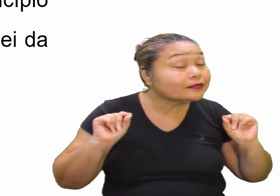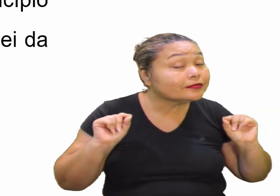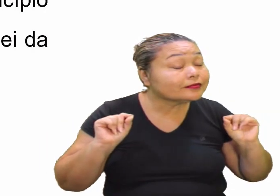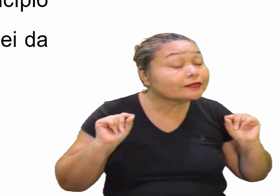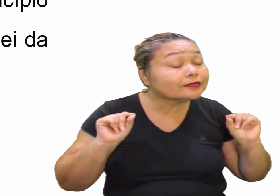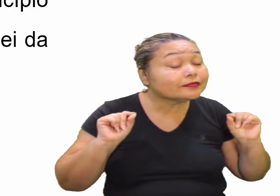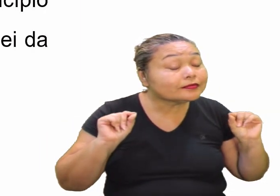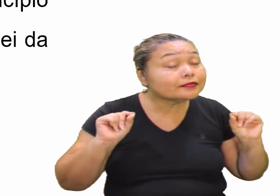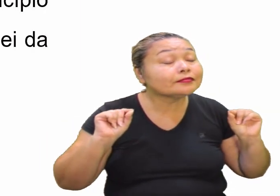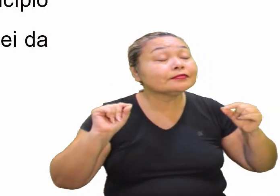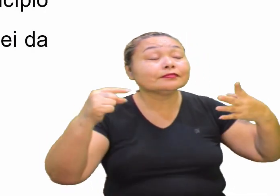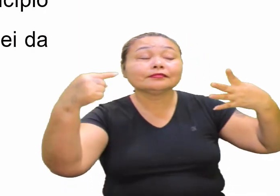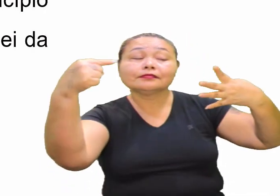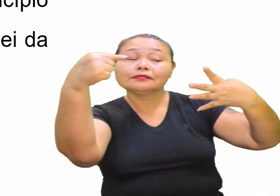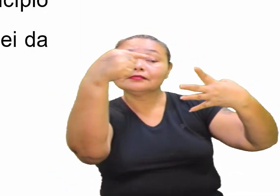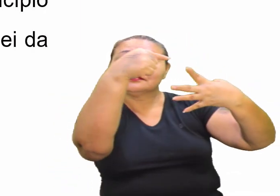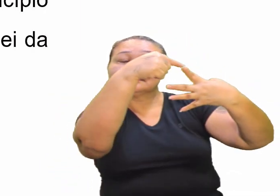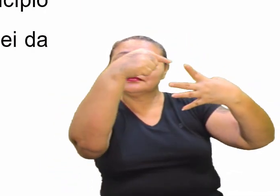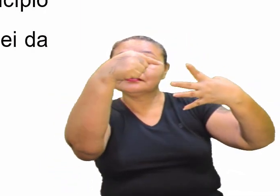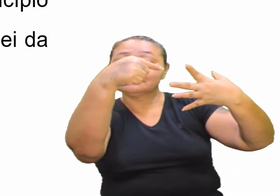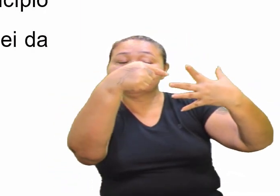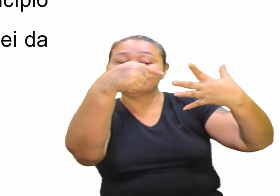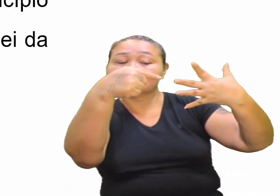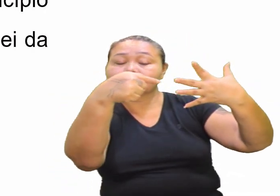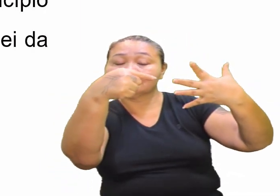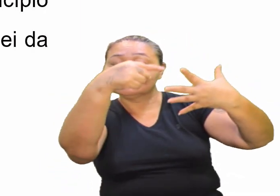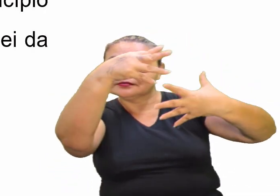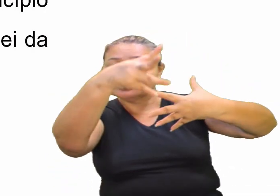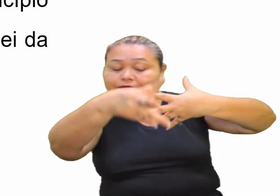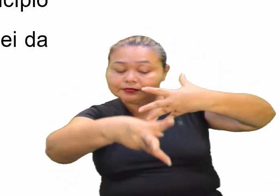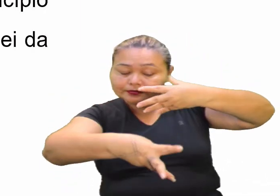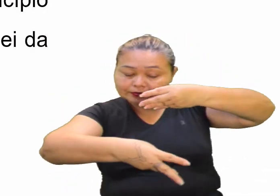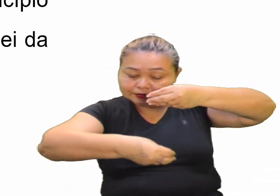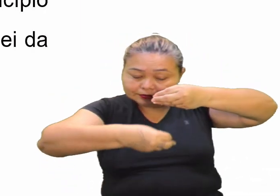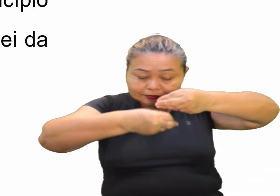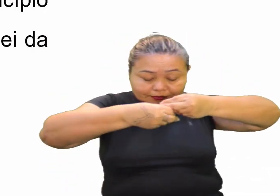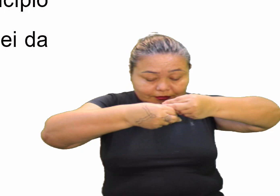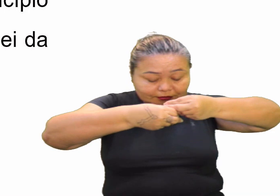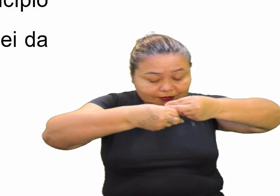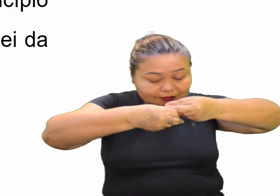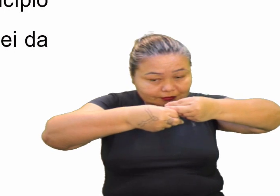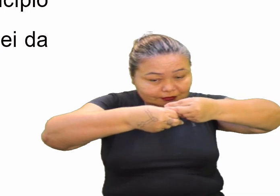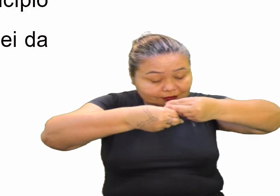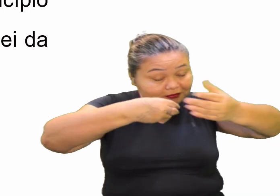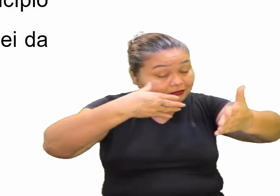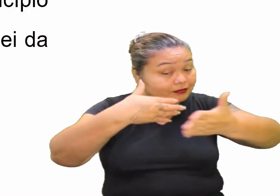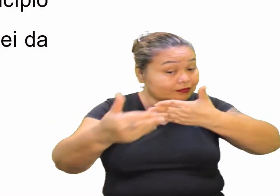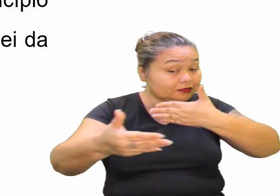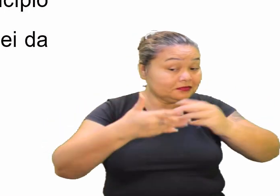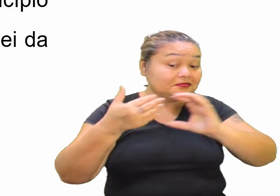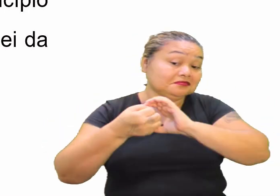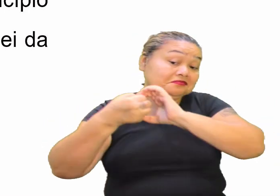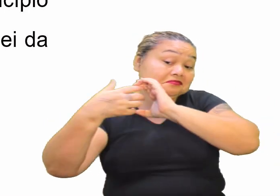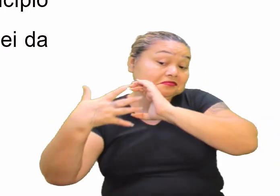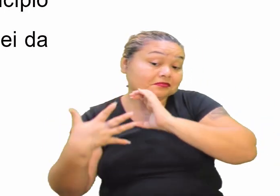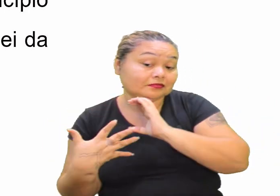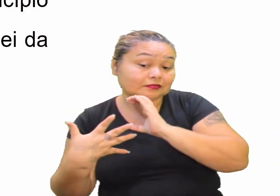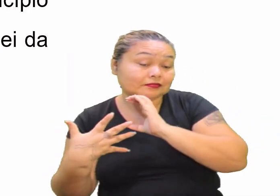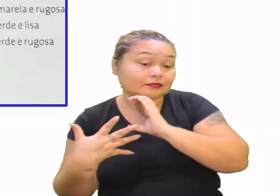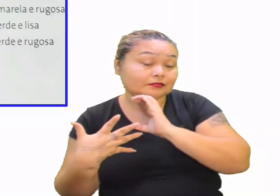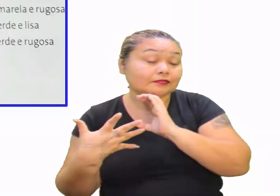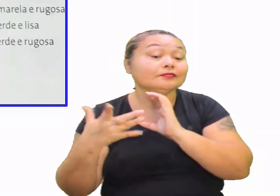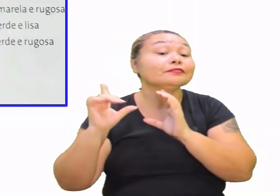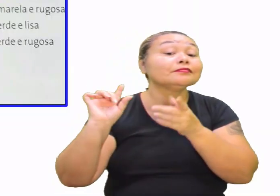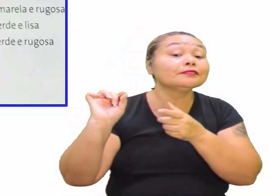os fatores segregam independente da sua característica. Que vai dar o